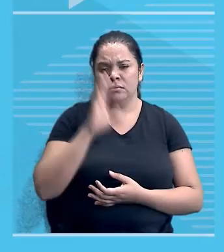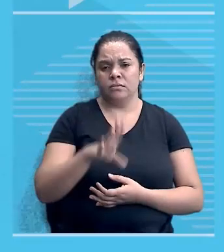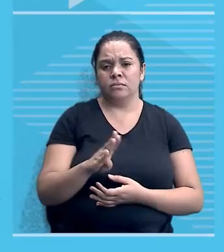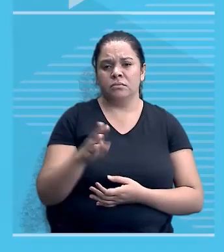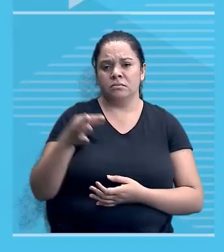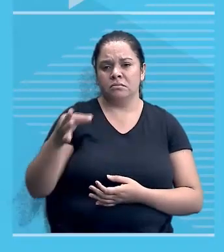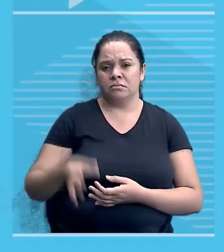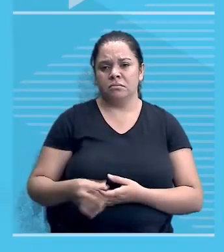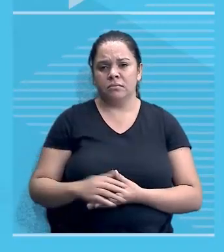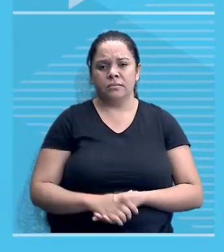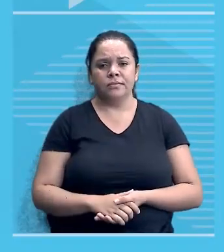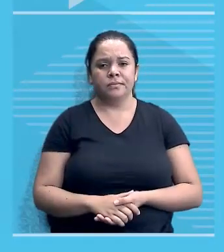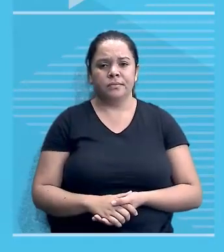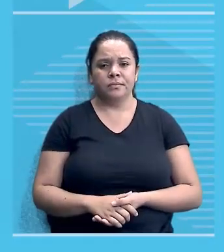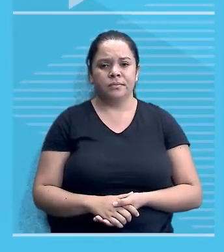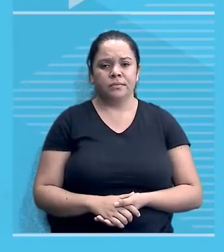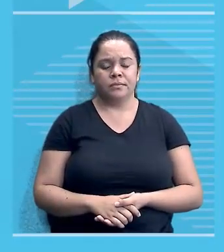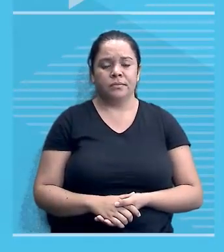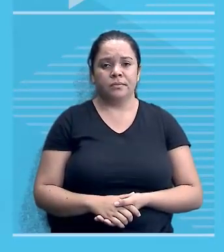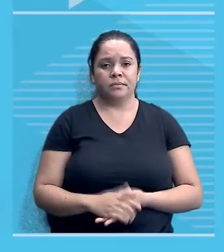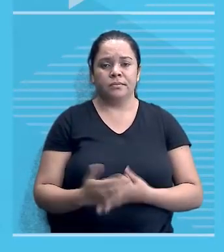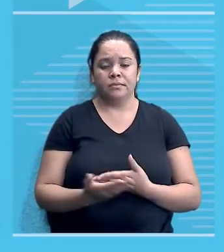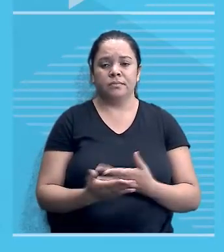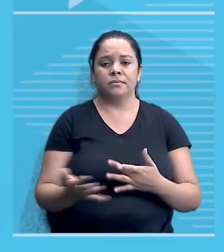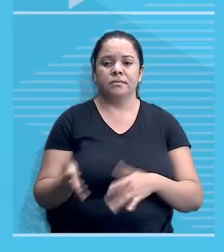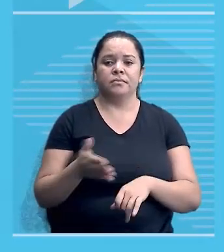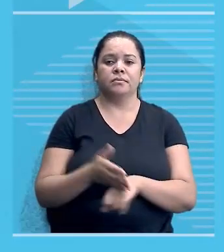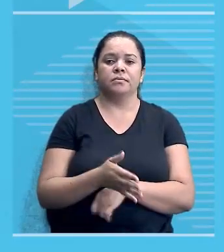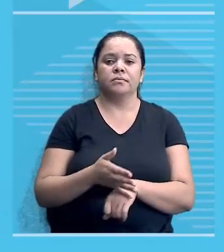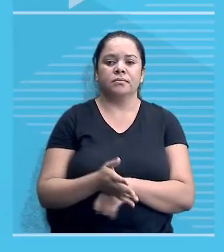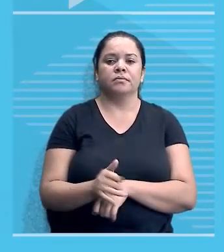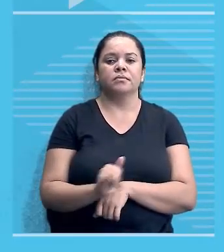e os demais né a galera aí pelo YouTube